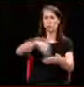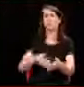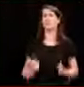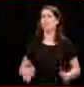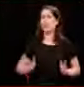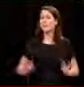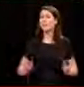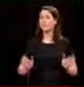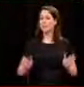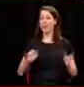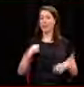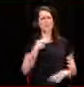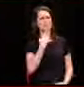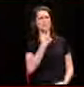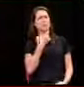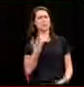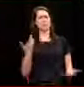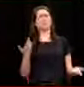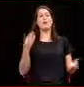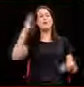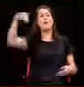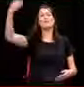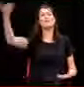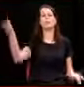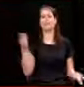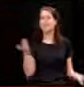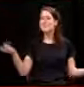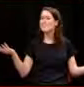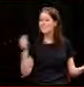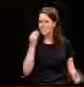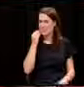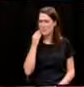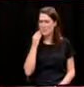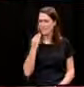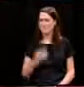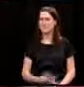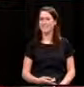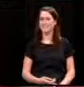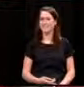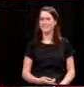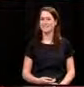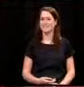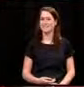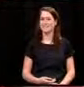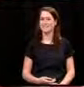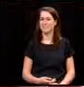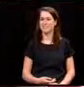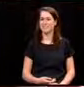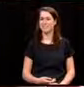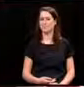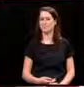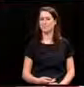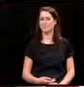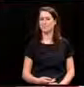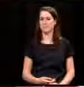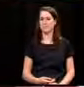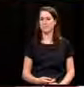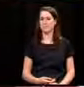pelo pouco programa que nos resta, e o futuro? O que é que poderá vir aí? Para já, como dizia há